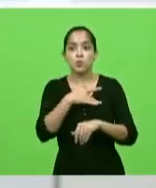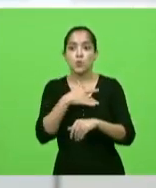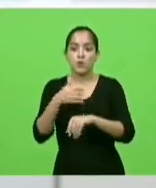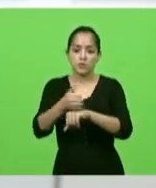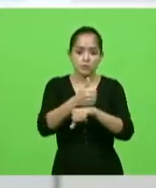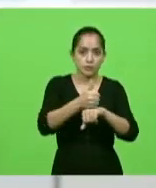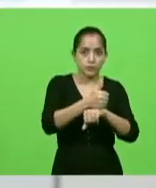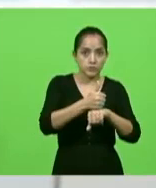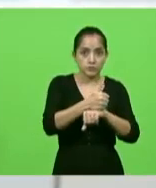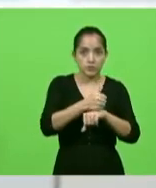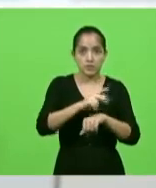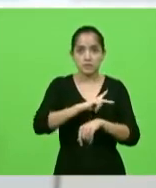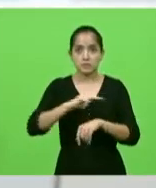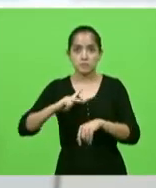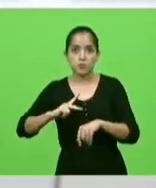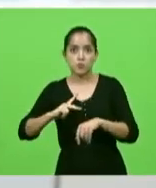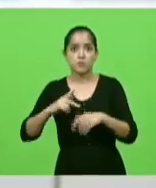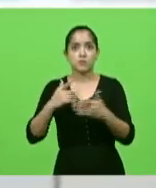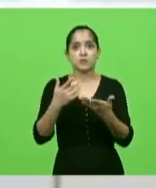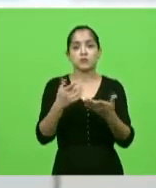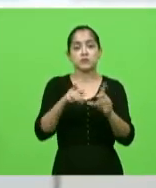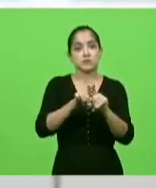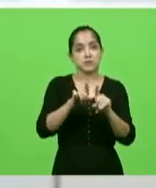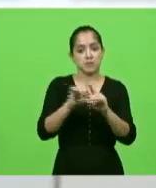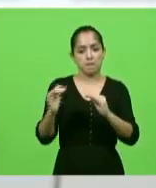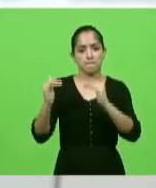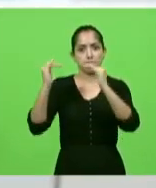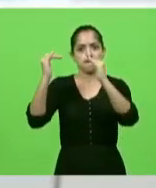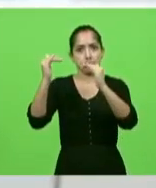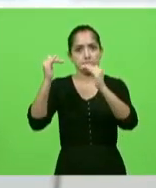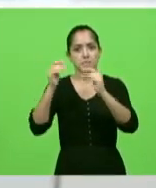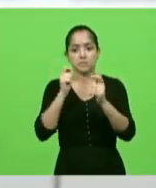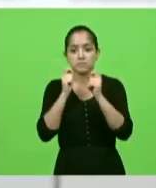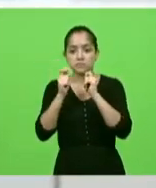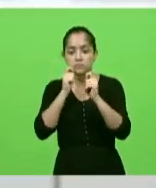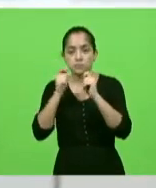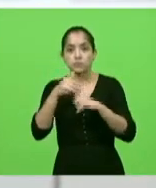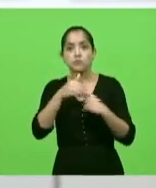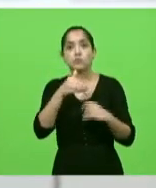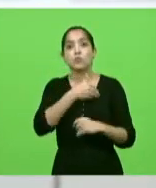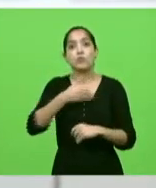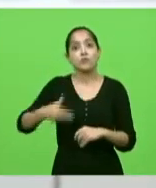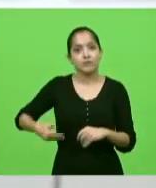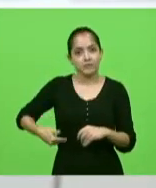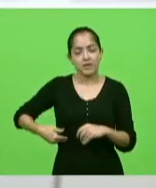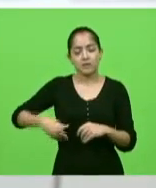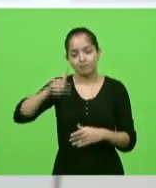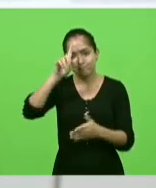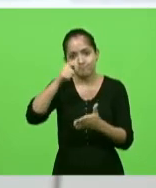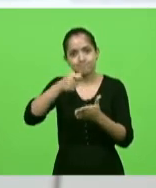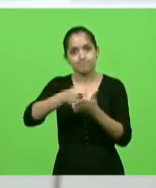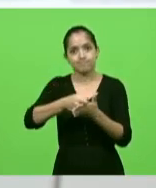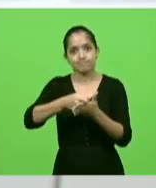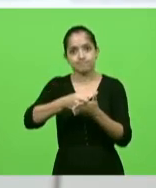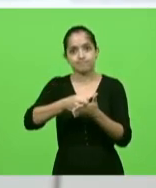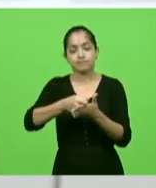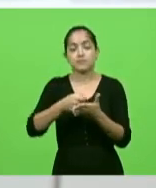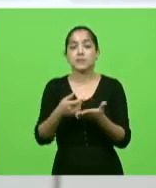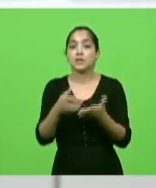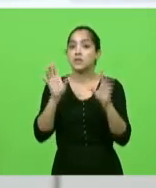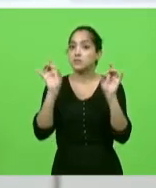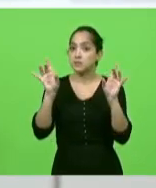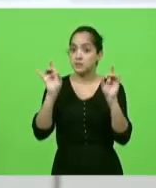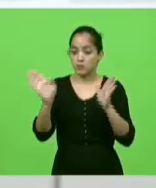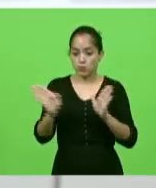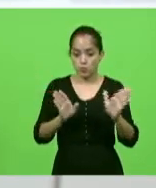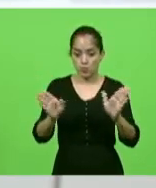públicos do mais alto Escalão para assessorar o governo na tomada de decisões em especial